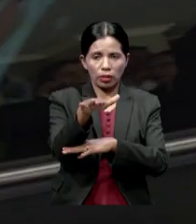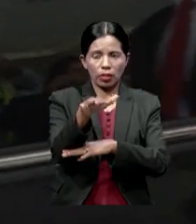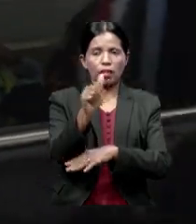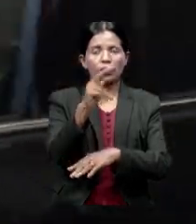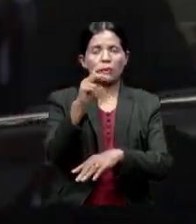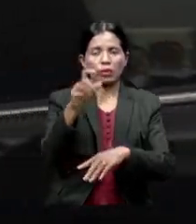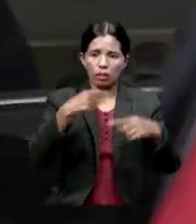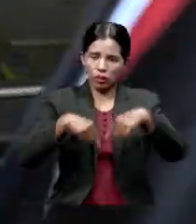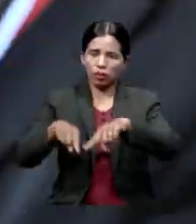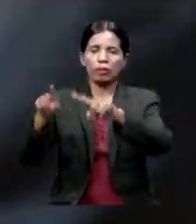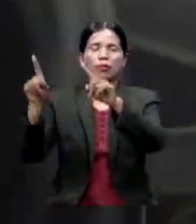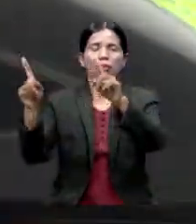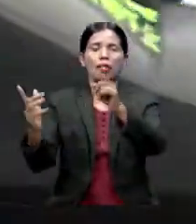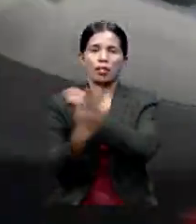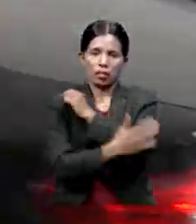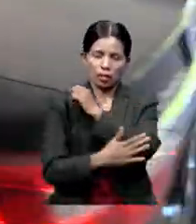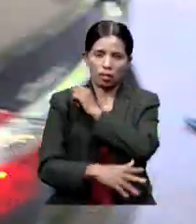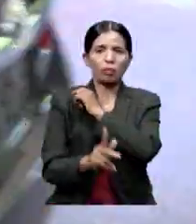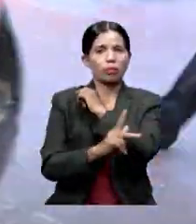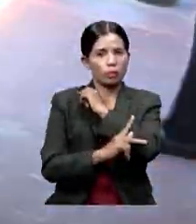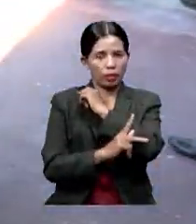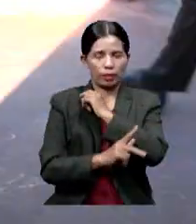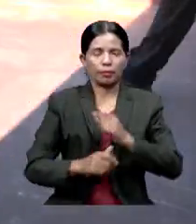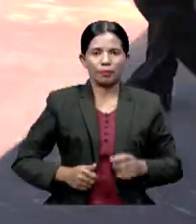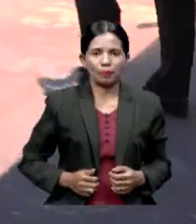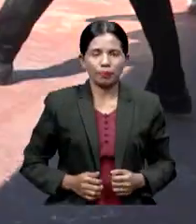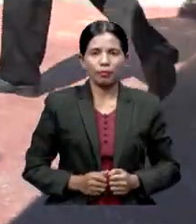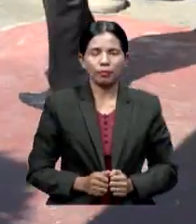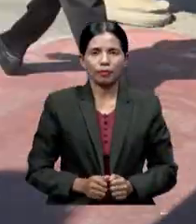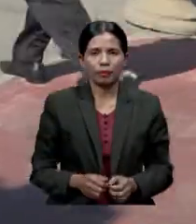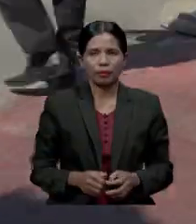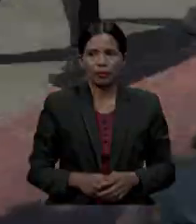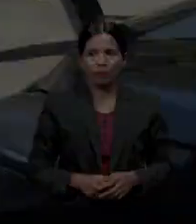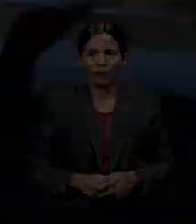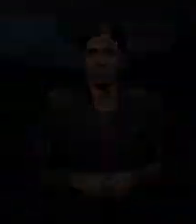Costa, ho equipa se fila ricas ba Portugal. Equipa cobertura, Chemen.